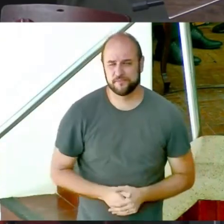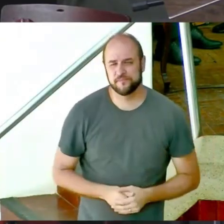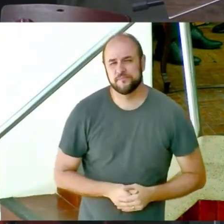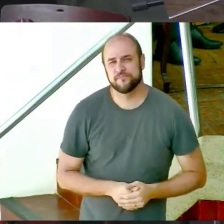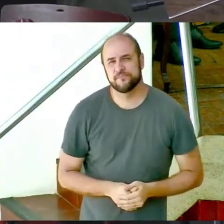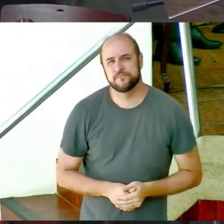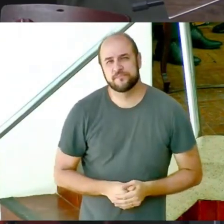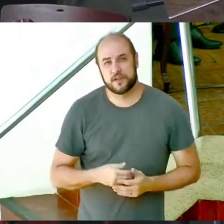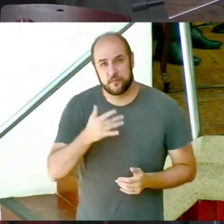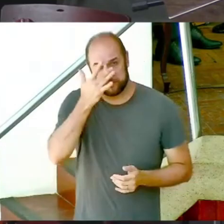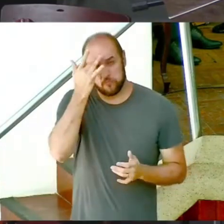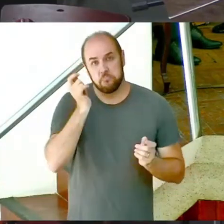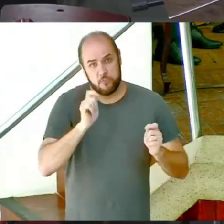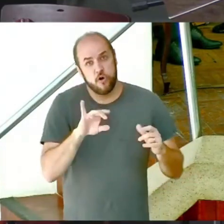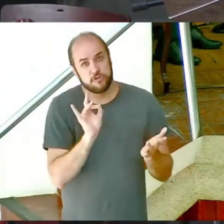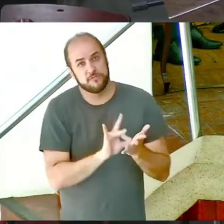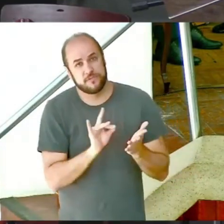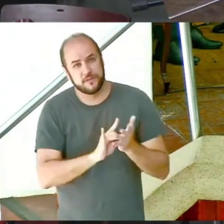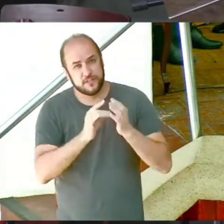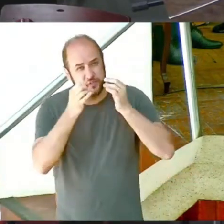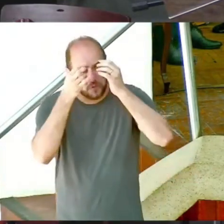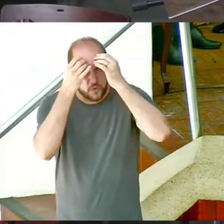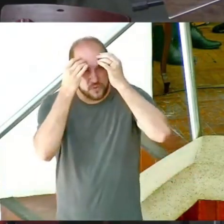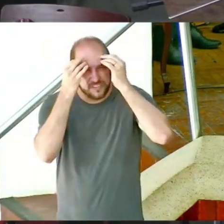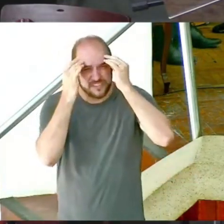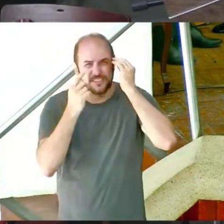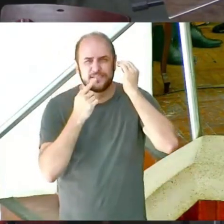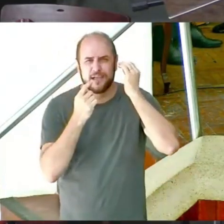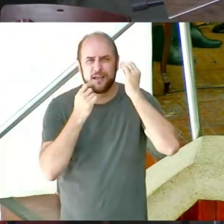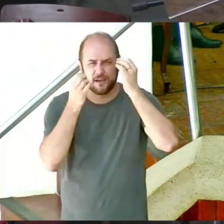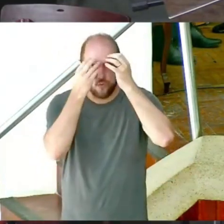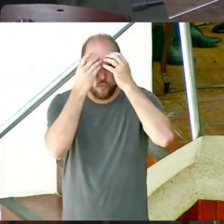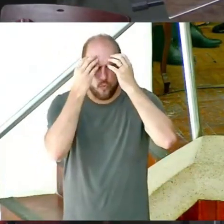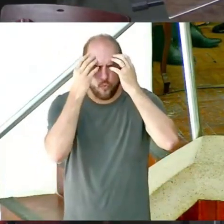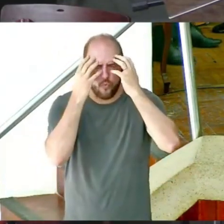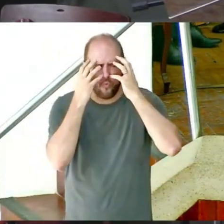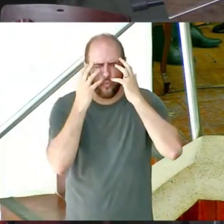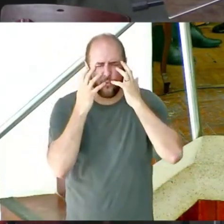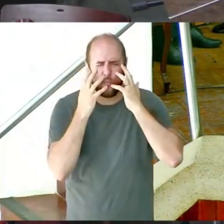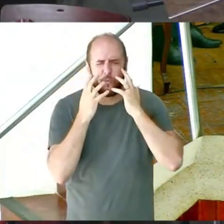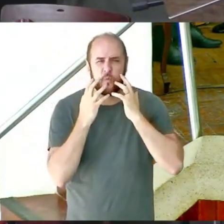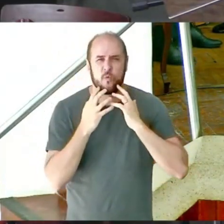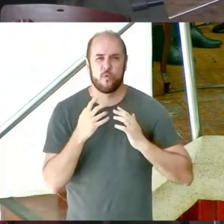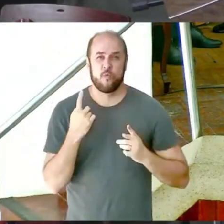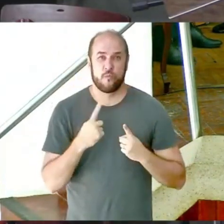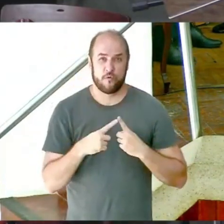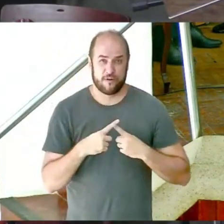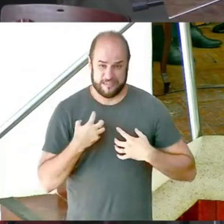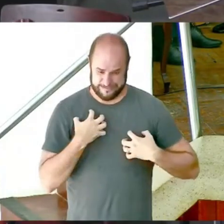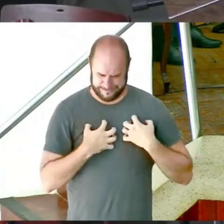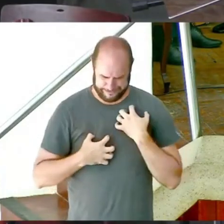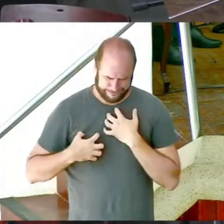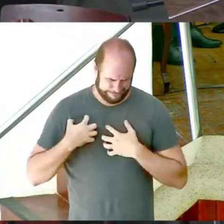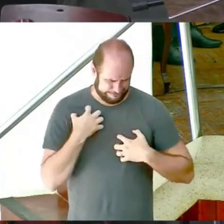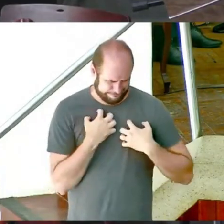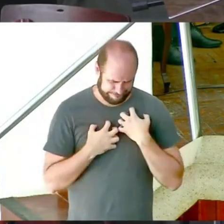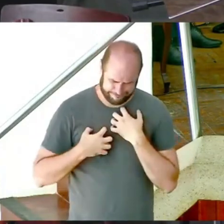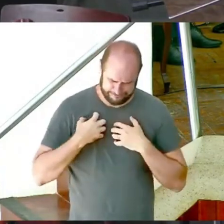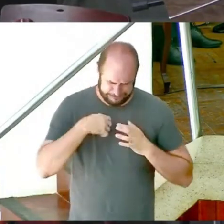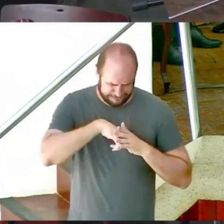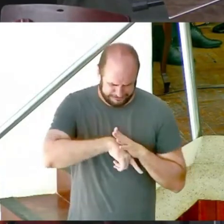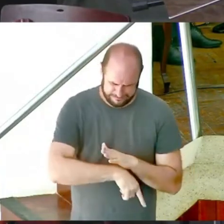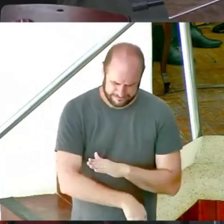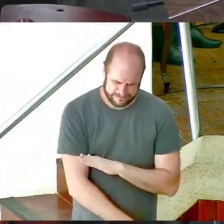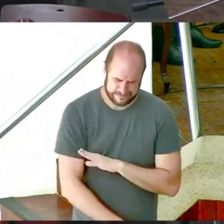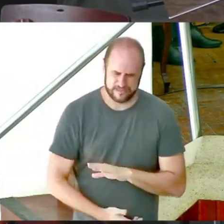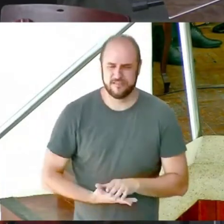E pessoas podem transpirar sangue, dado ao nível de angústia e aflição. E é nesse